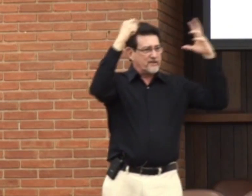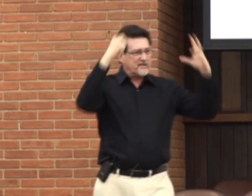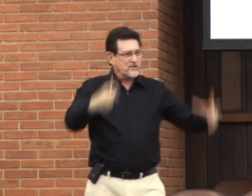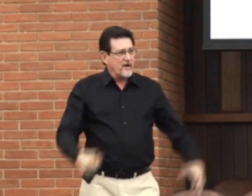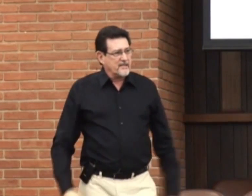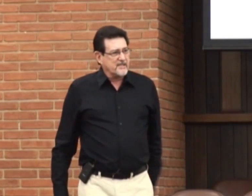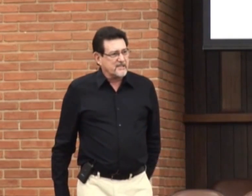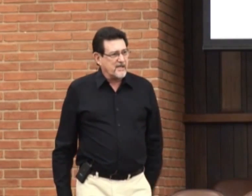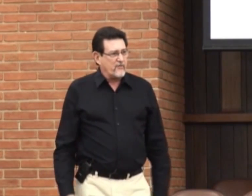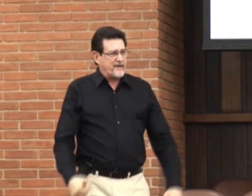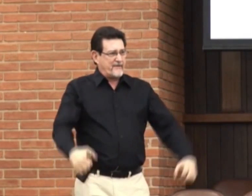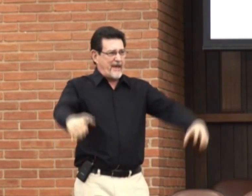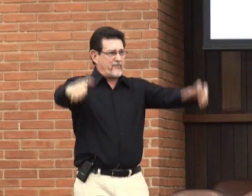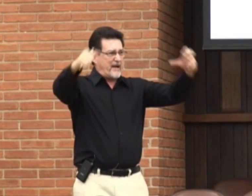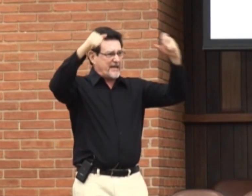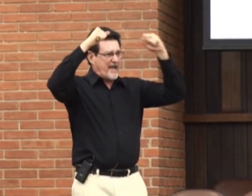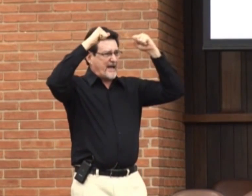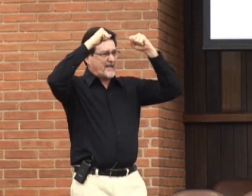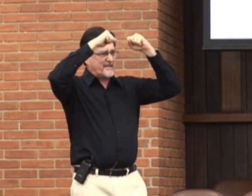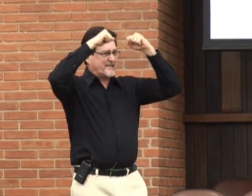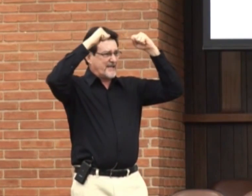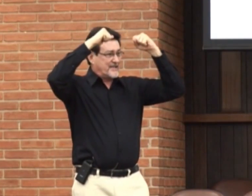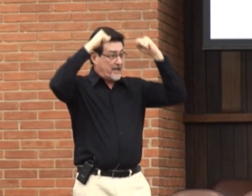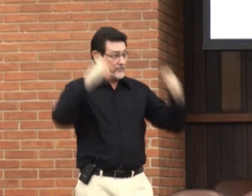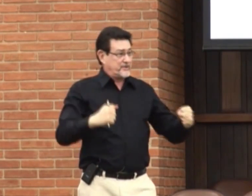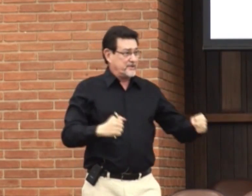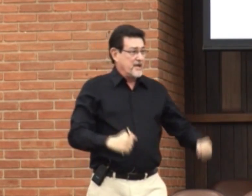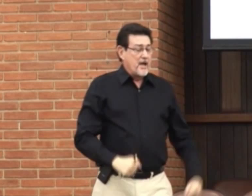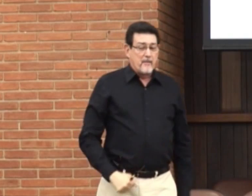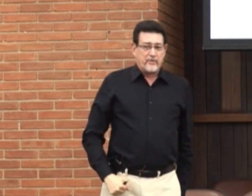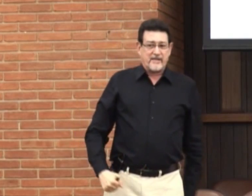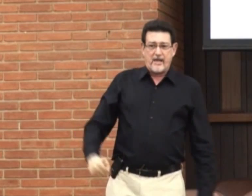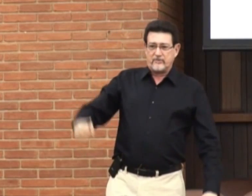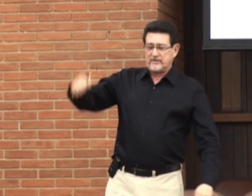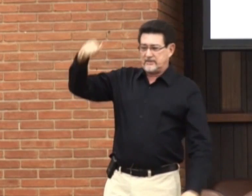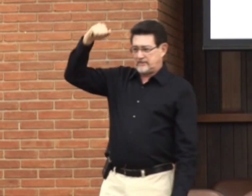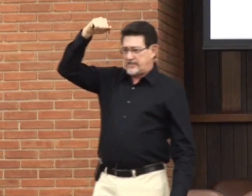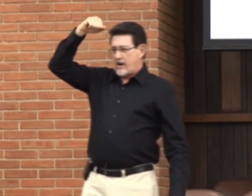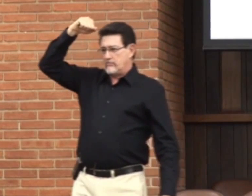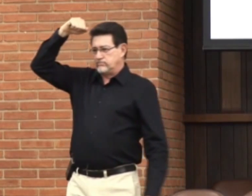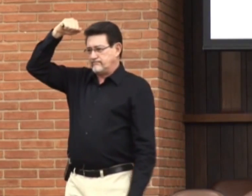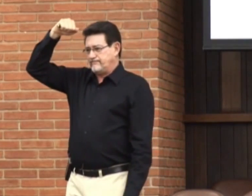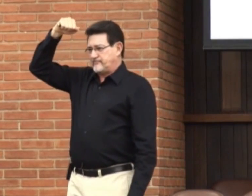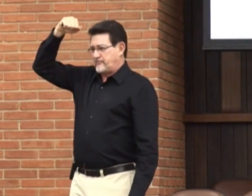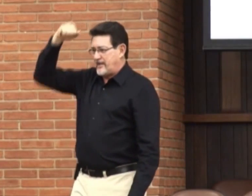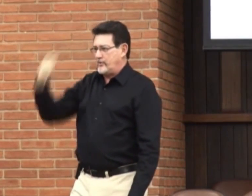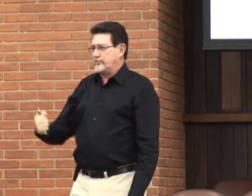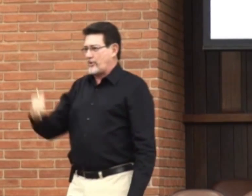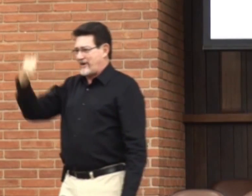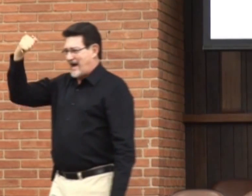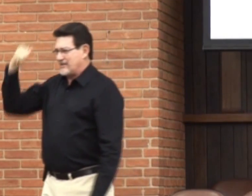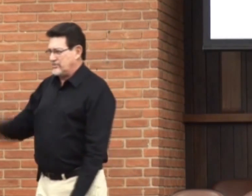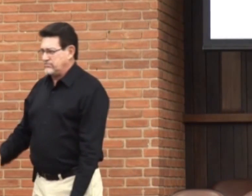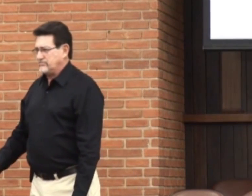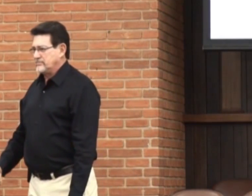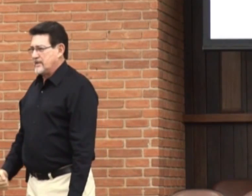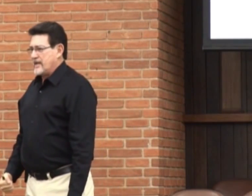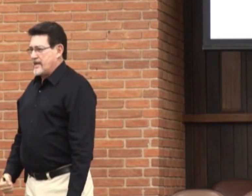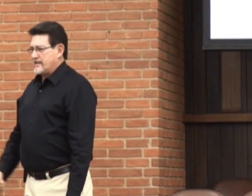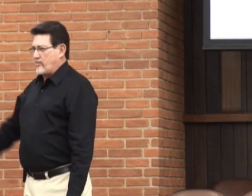Levantou-se outra senhora e disse, eu quero aqui agradecer a Deus, porque eu tinha um filho